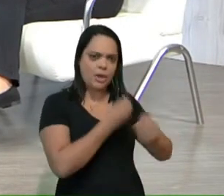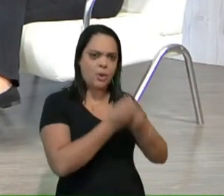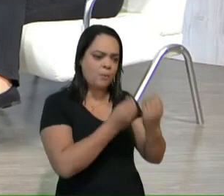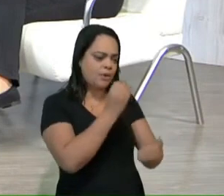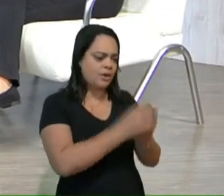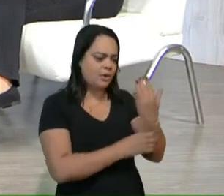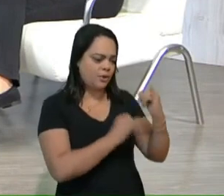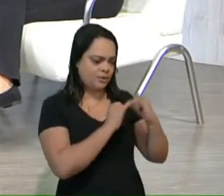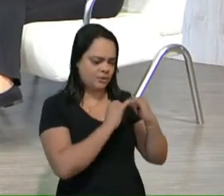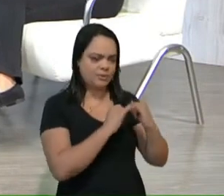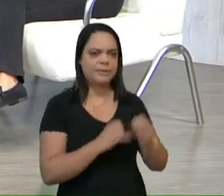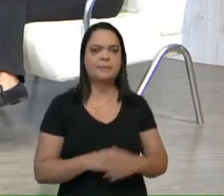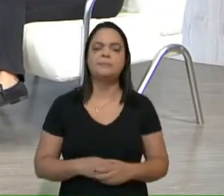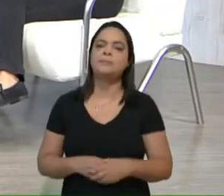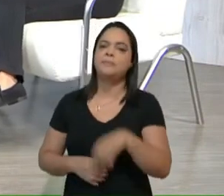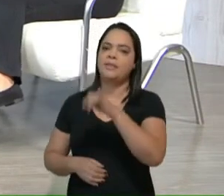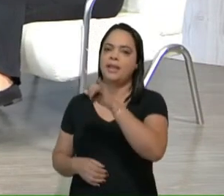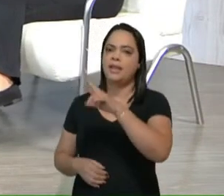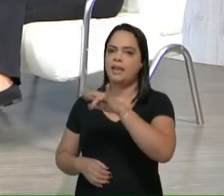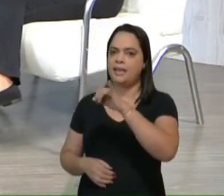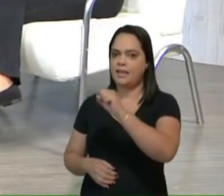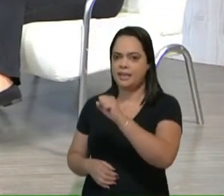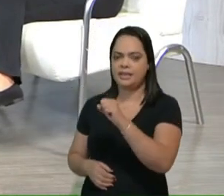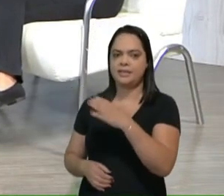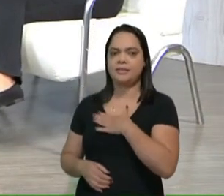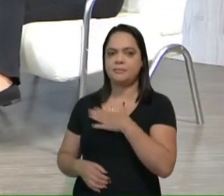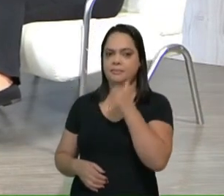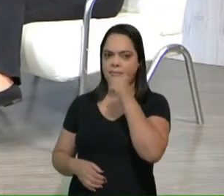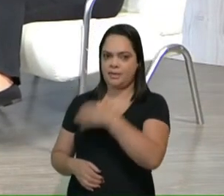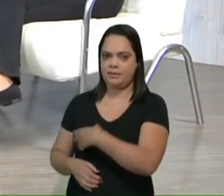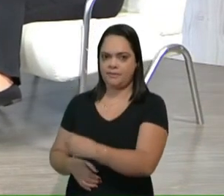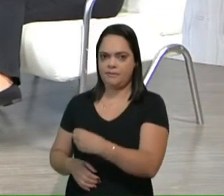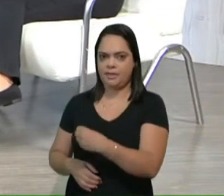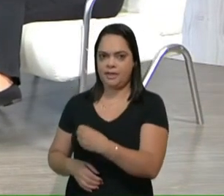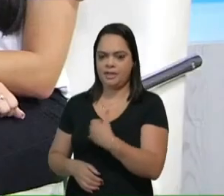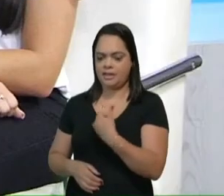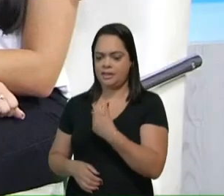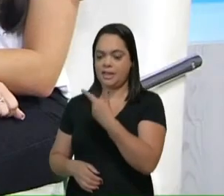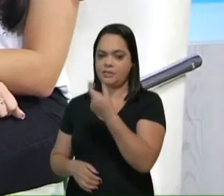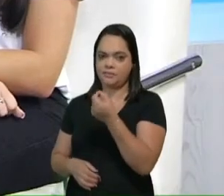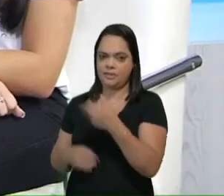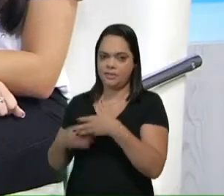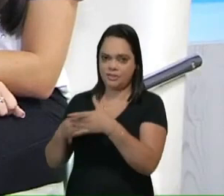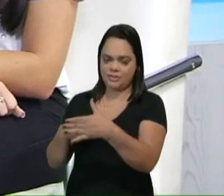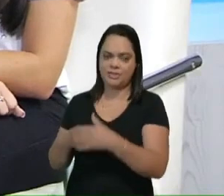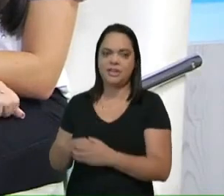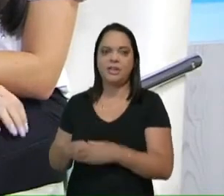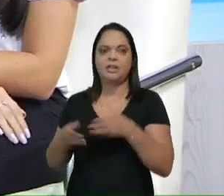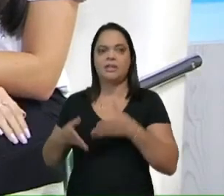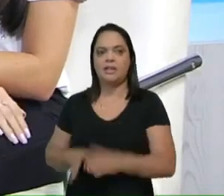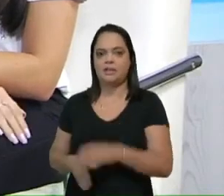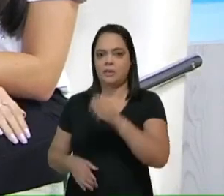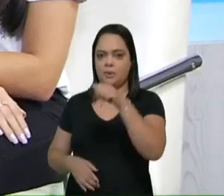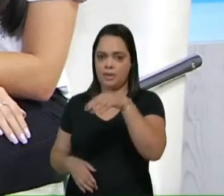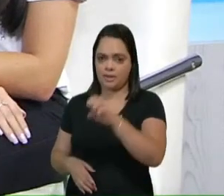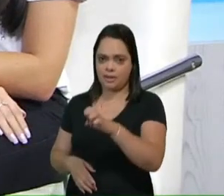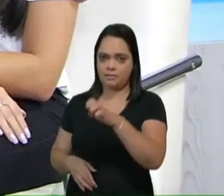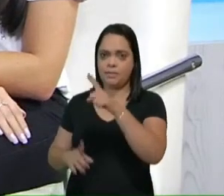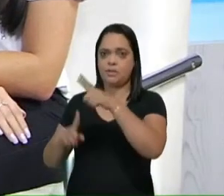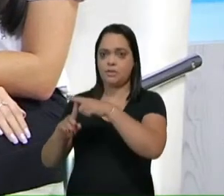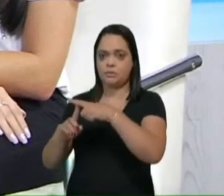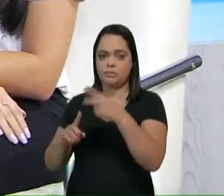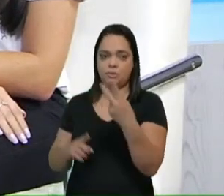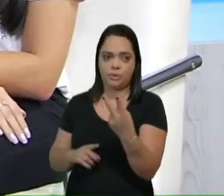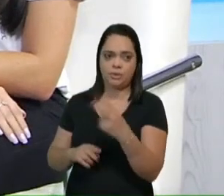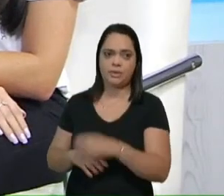Instituto bom a Íris minha filha vai fazer 20 anos ela nasceu com atrofia muscular espinhal do tipo dois num momento